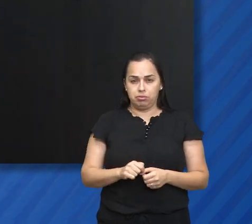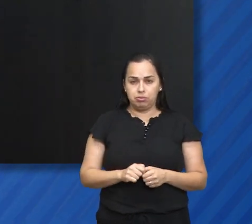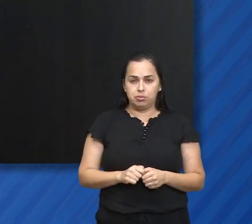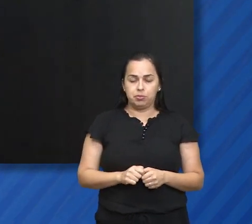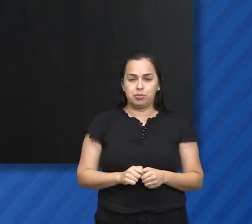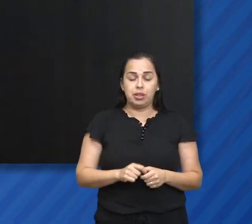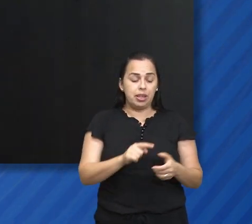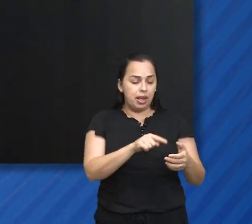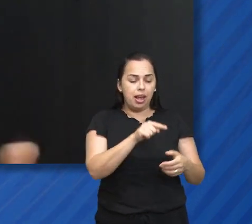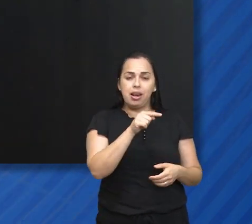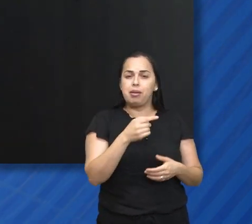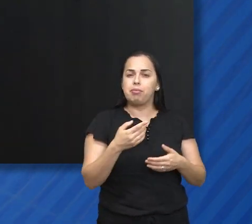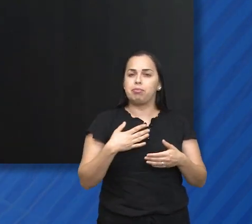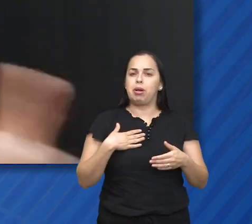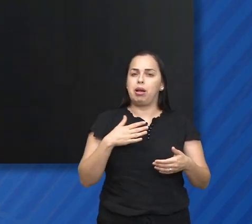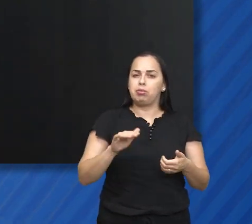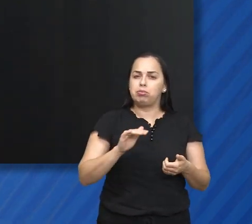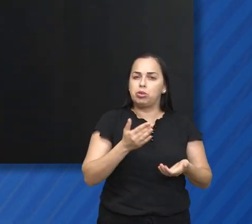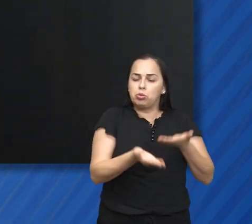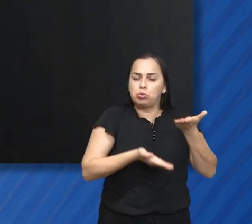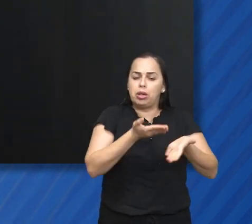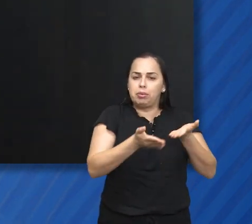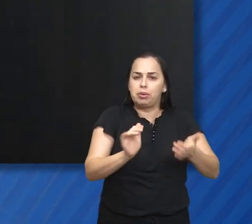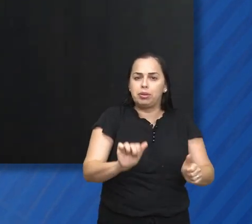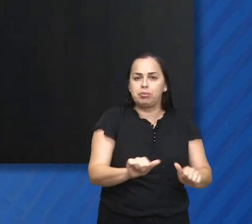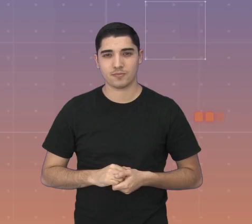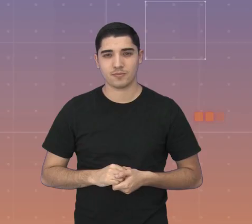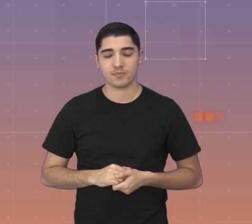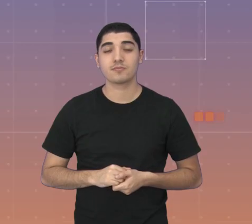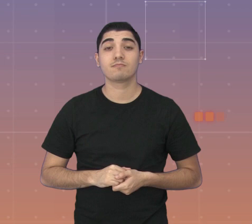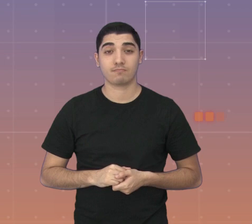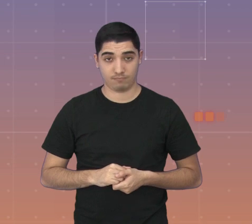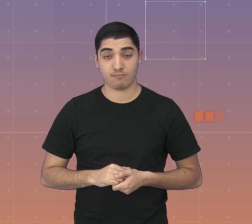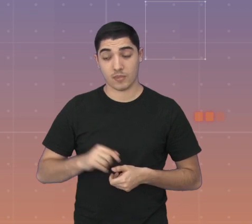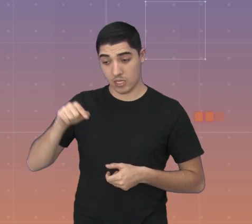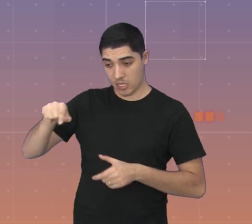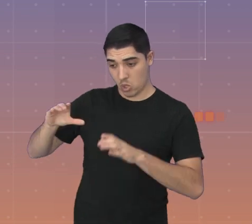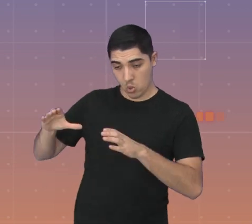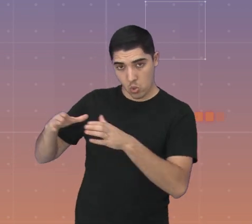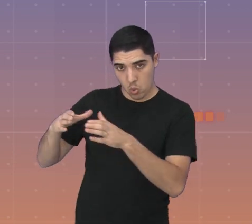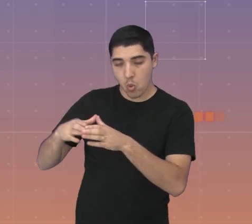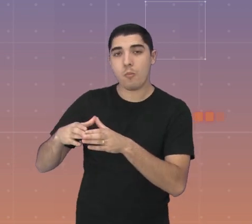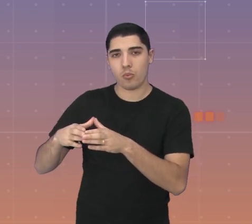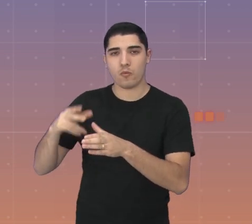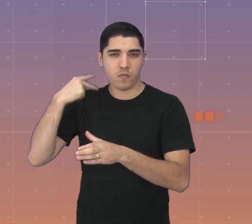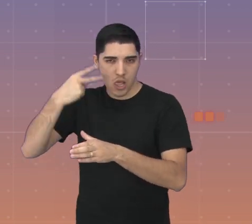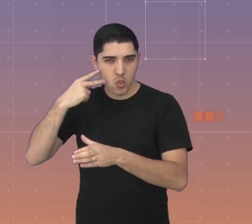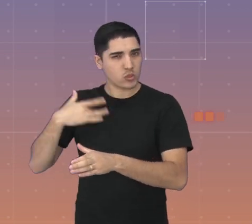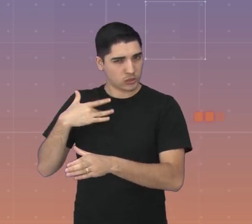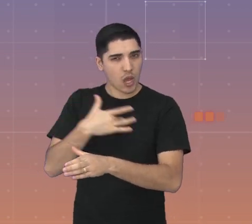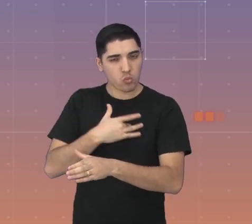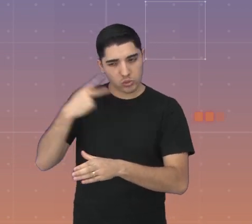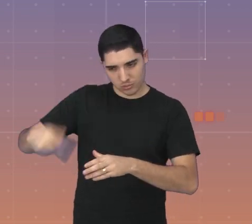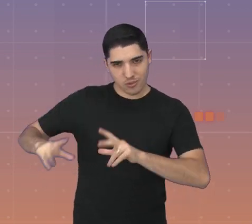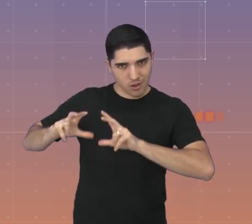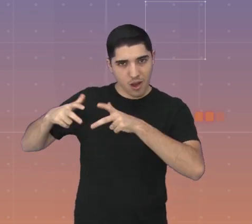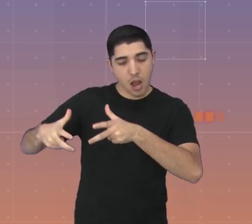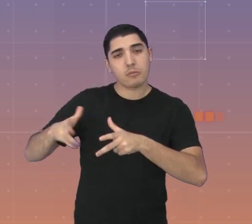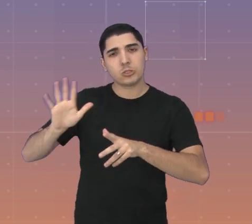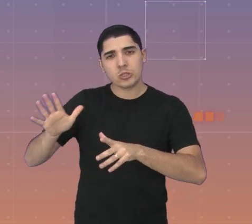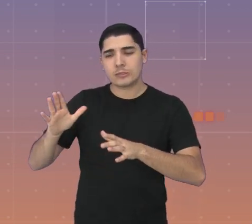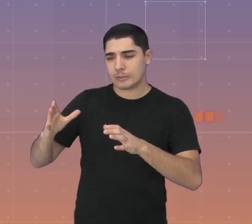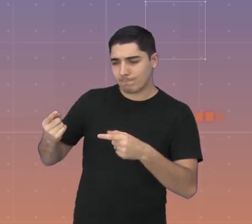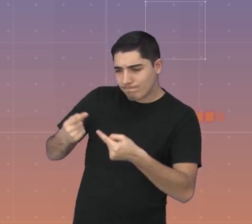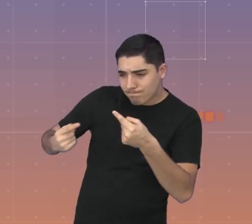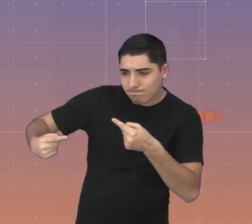aí necessário para o seu restabelecimento. E a Comissão de Saúde da Câmara fez uma reunião para